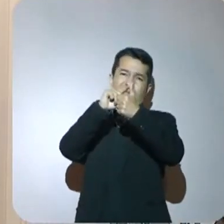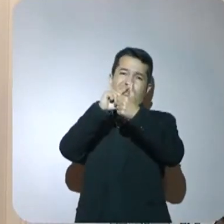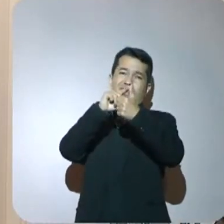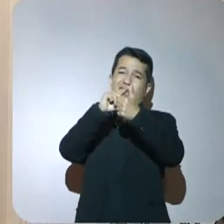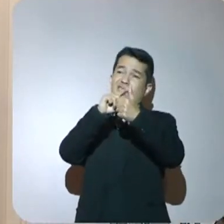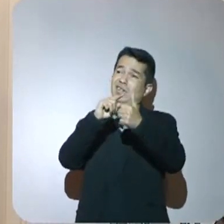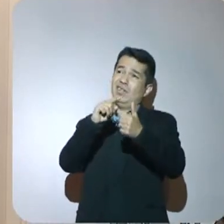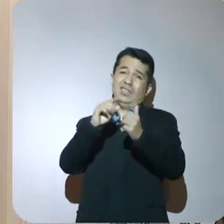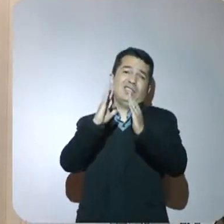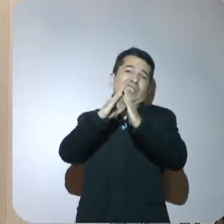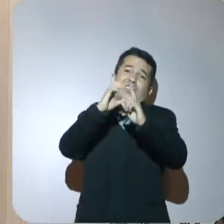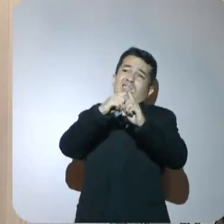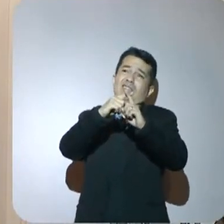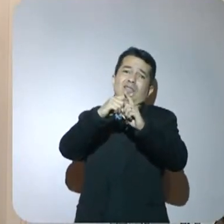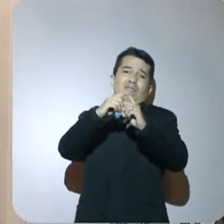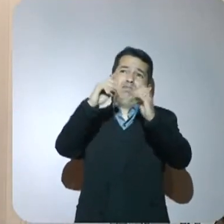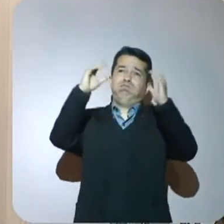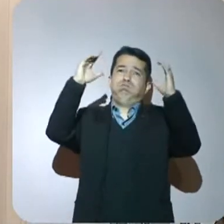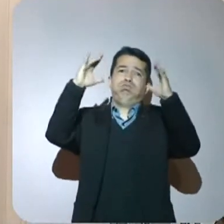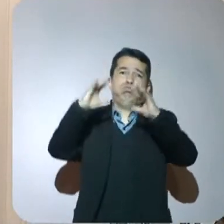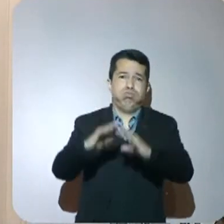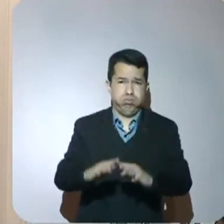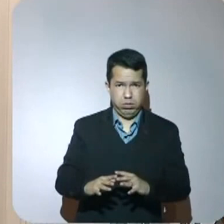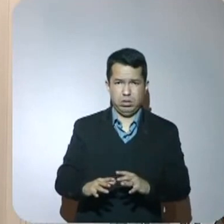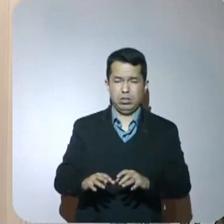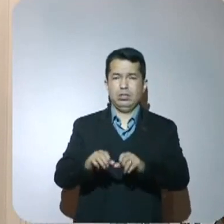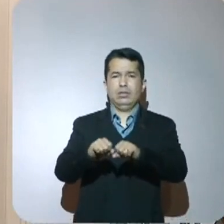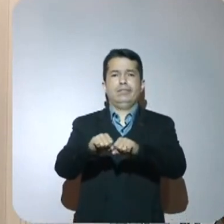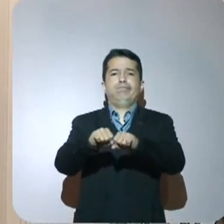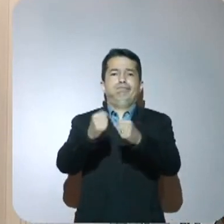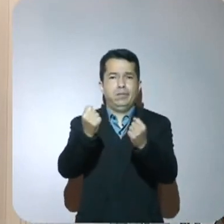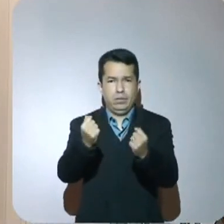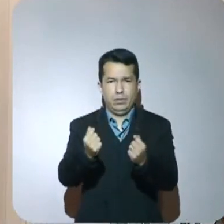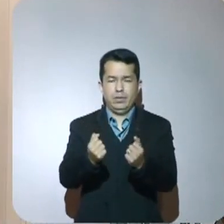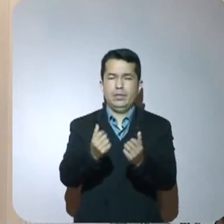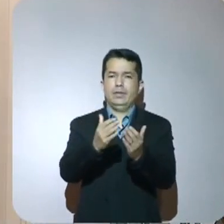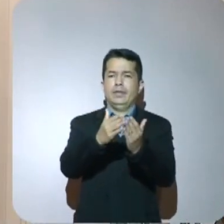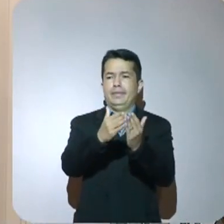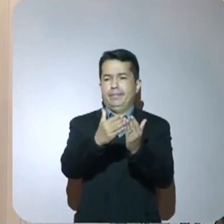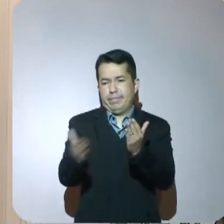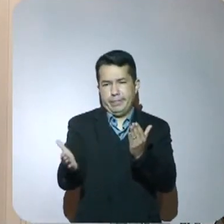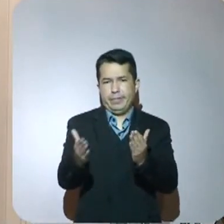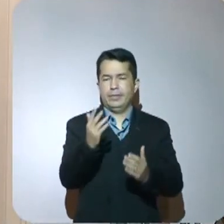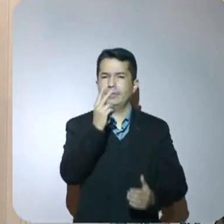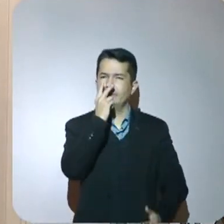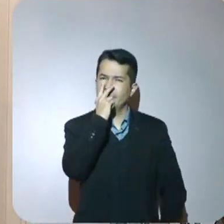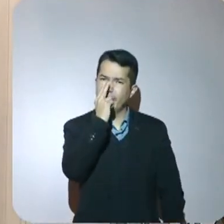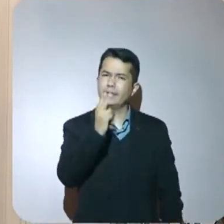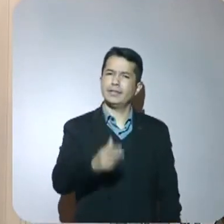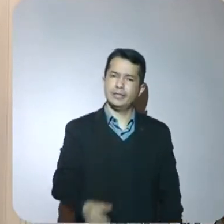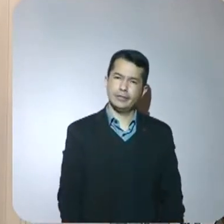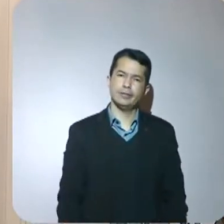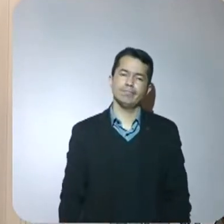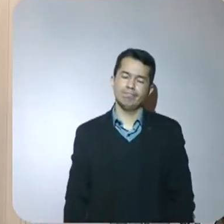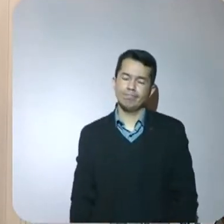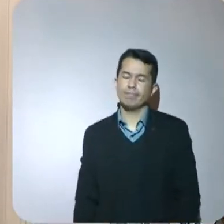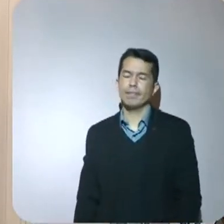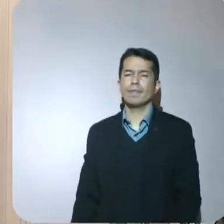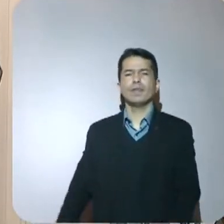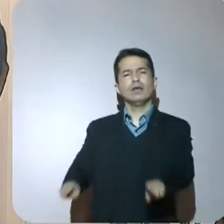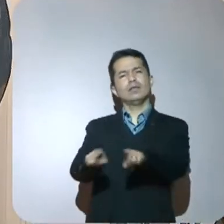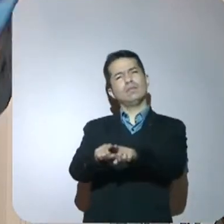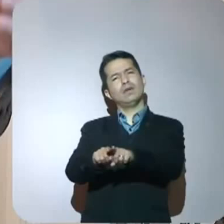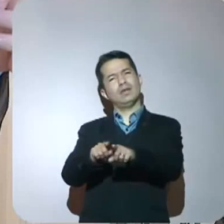se perdeu. É interessante que em alguns momentos da história os recursos financeiros